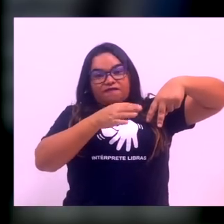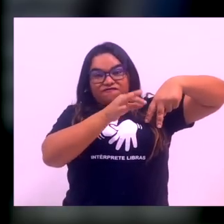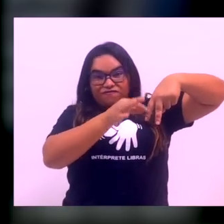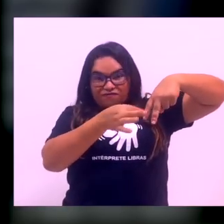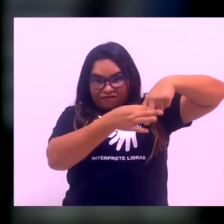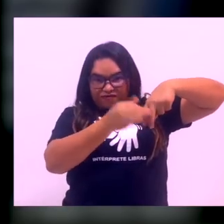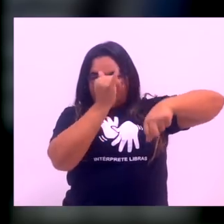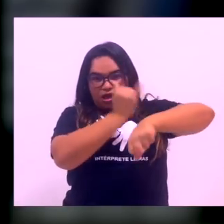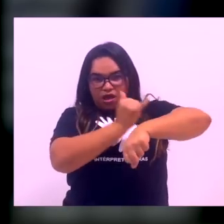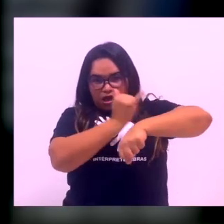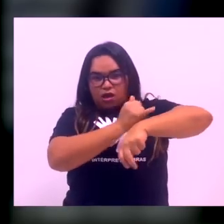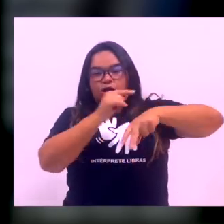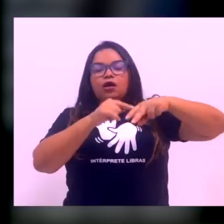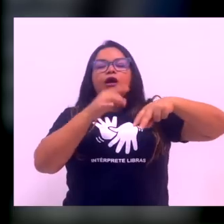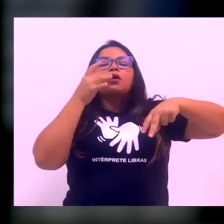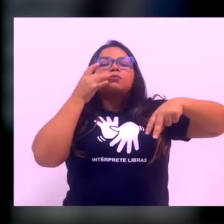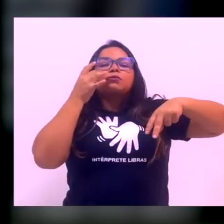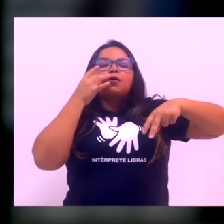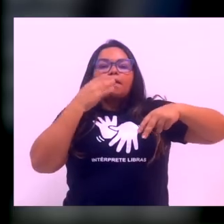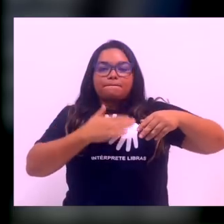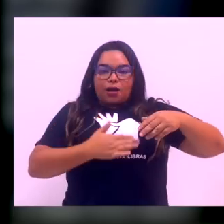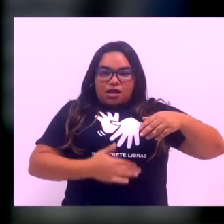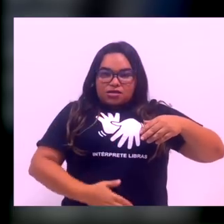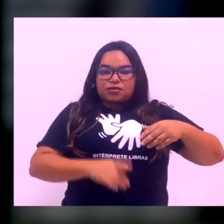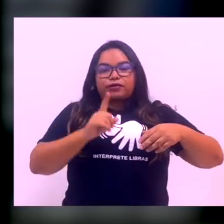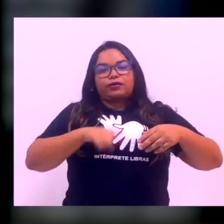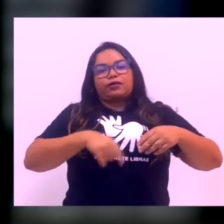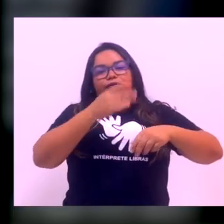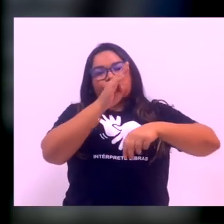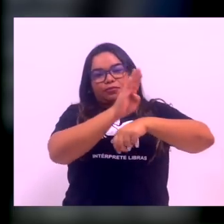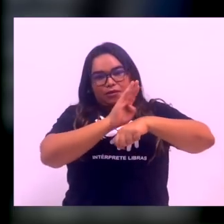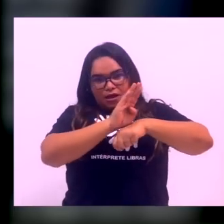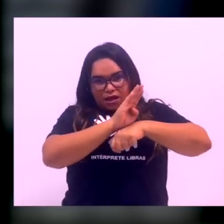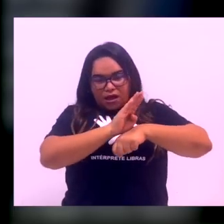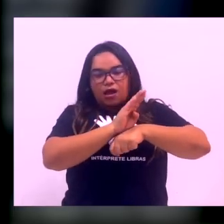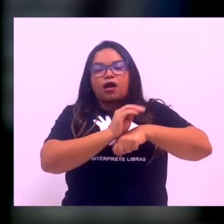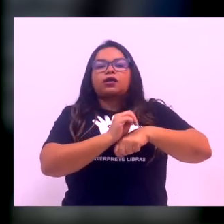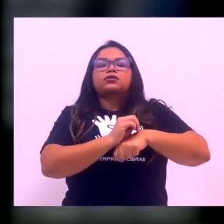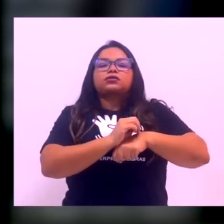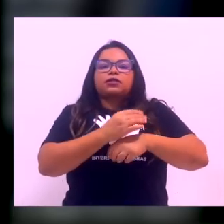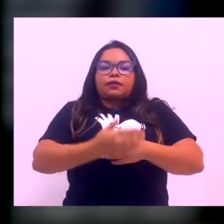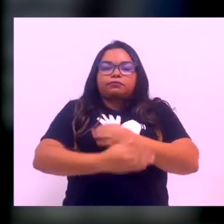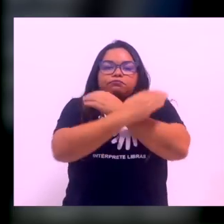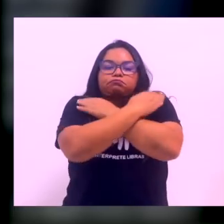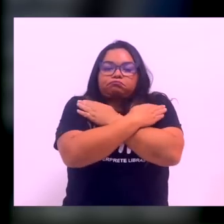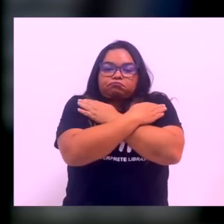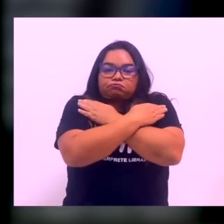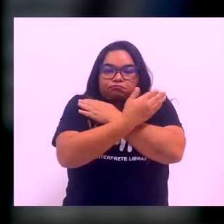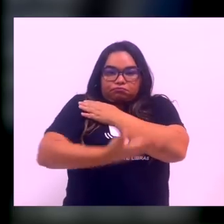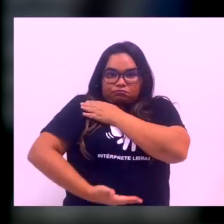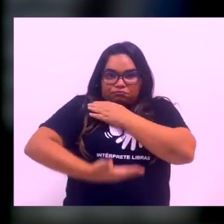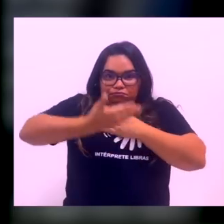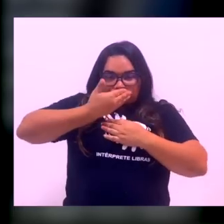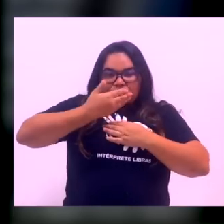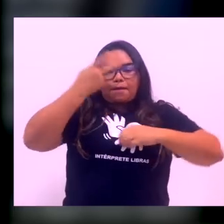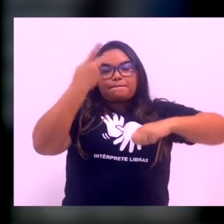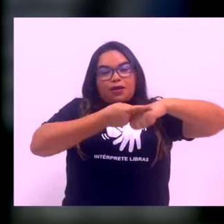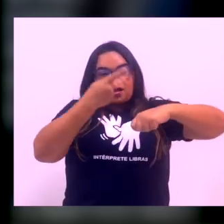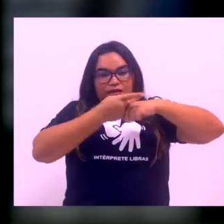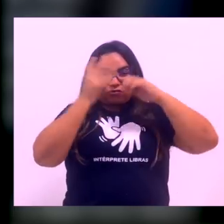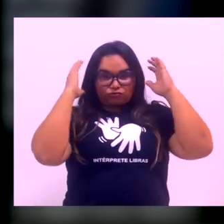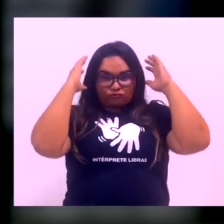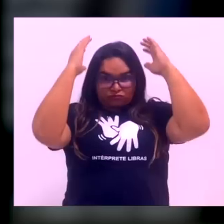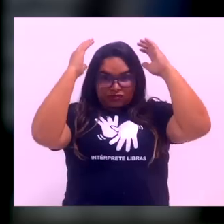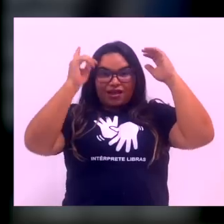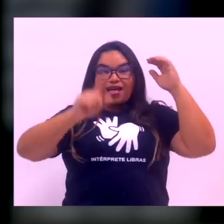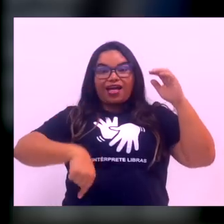e o bronze, os quadris, e a prata, isto é, o peito, e o ouro também, então, é partido